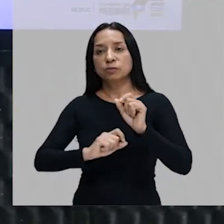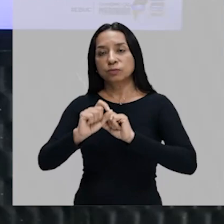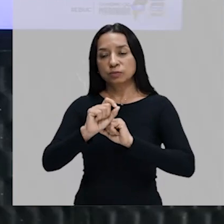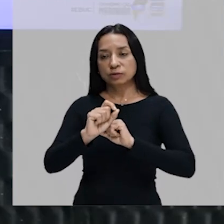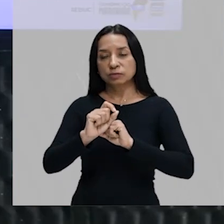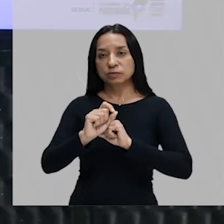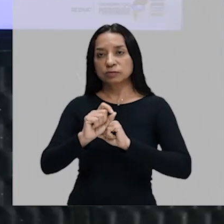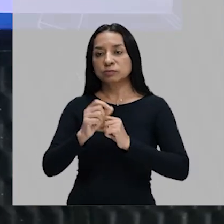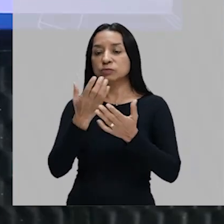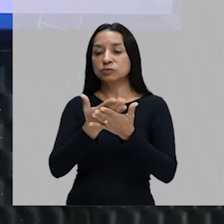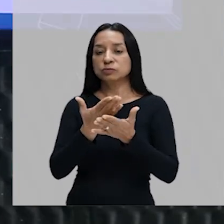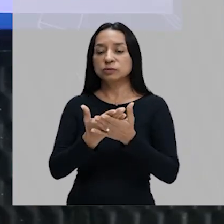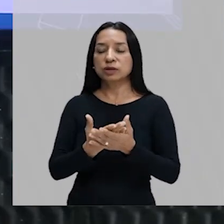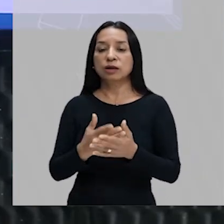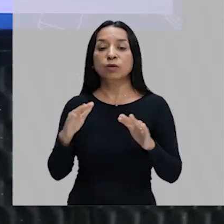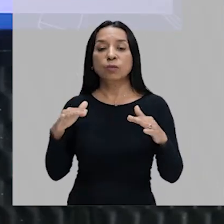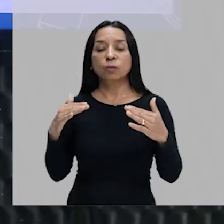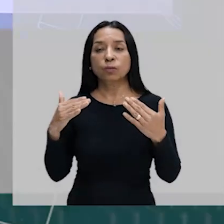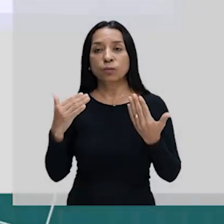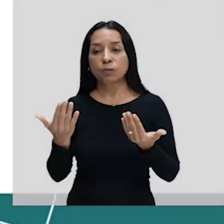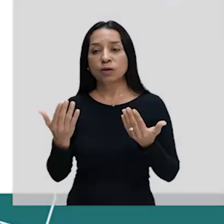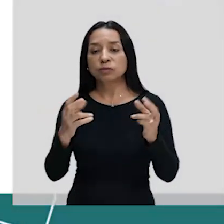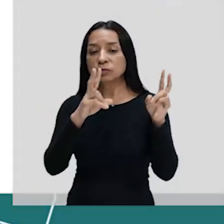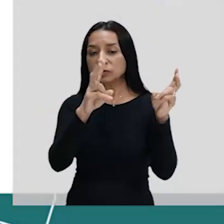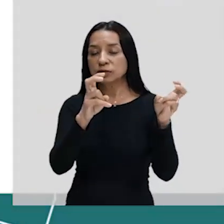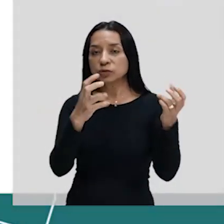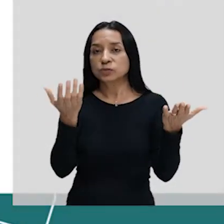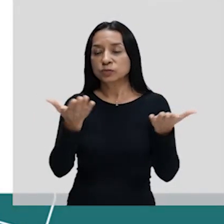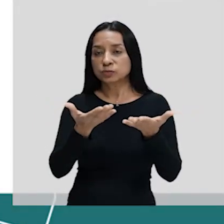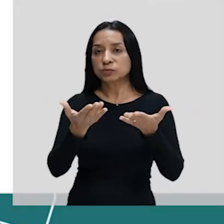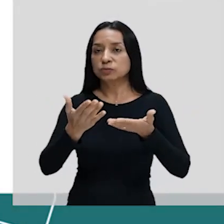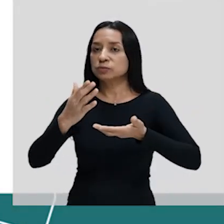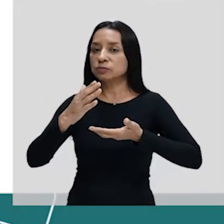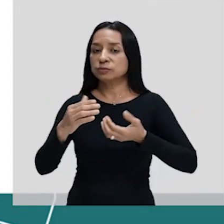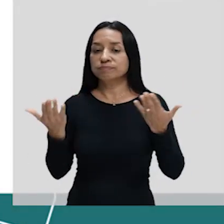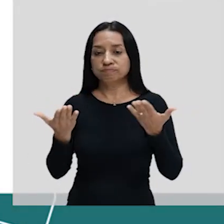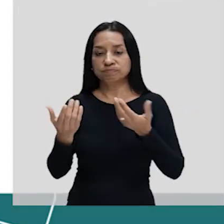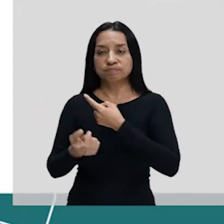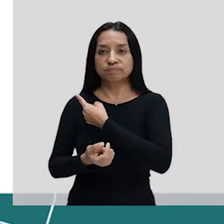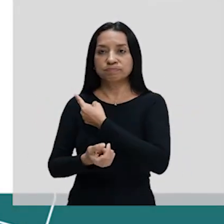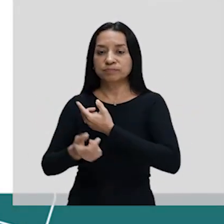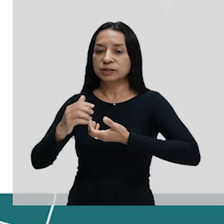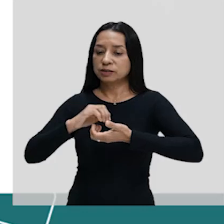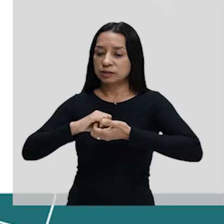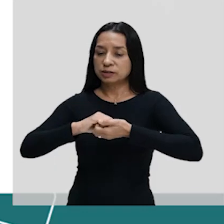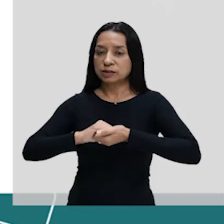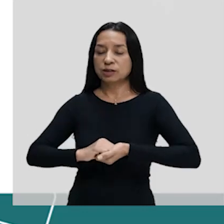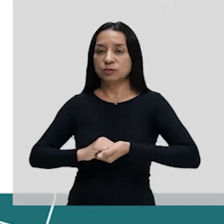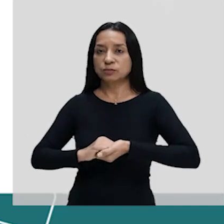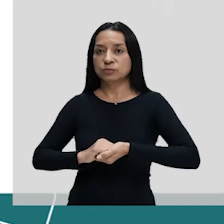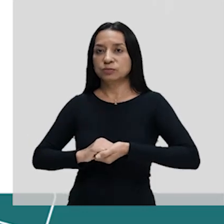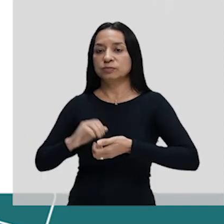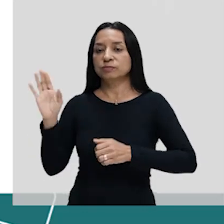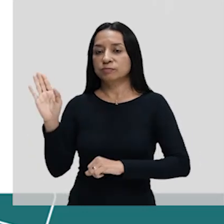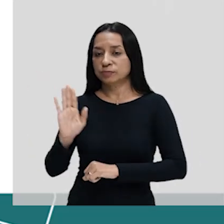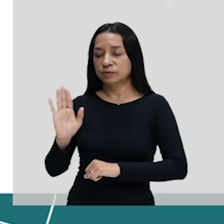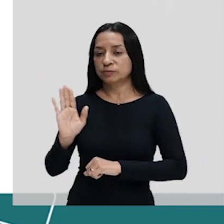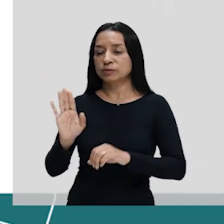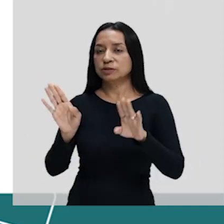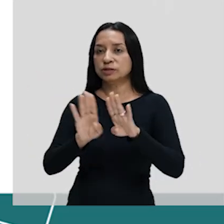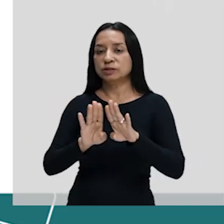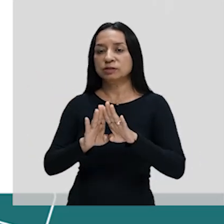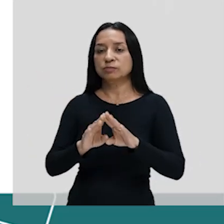nosso assunto de hoje? Vem comigo para a gente aprender sobre saludos, despedidas e também,